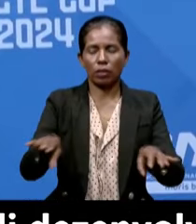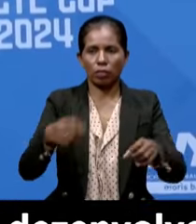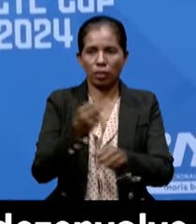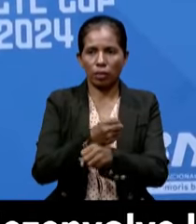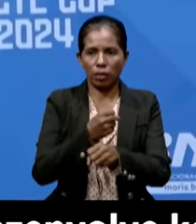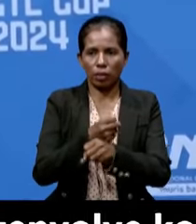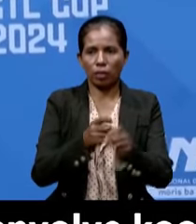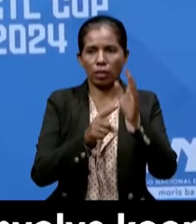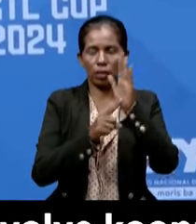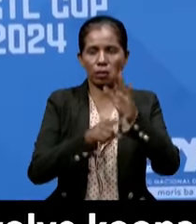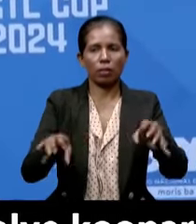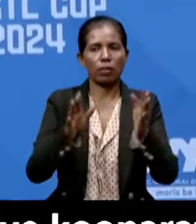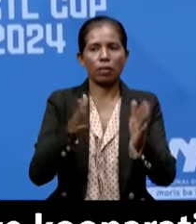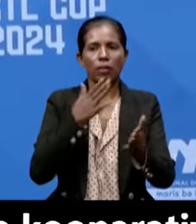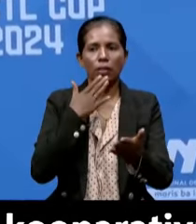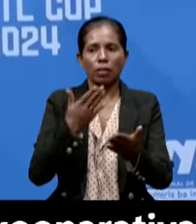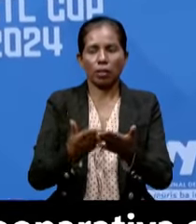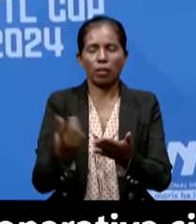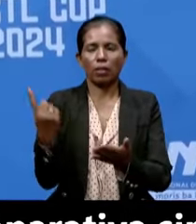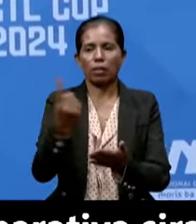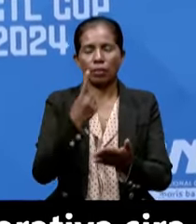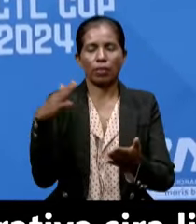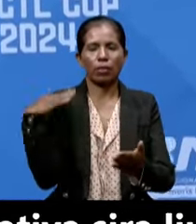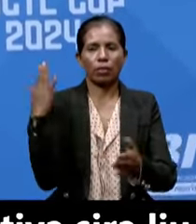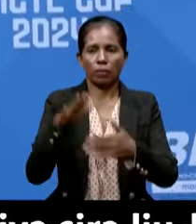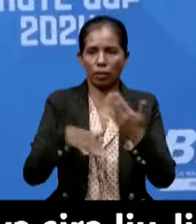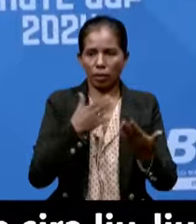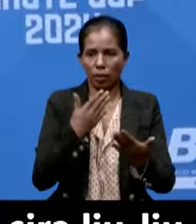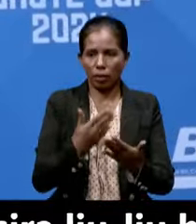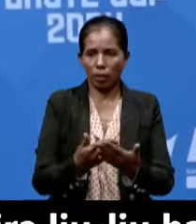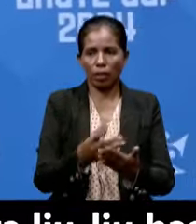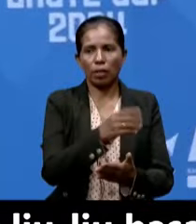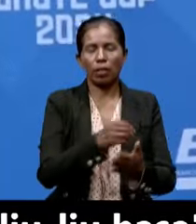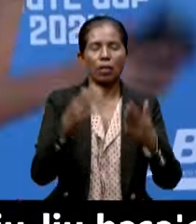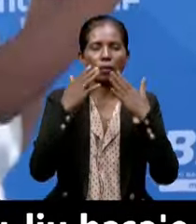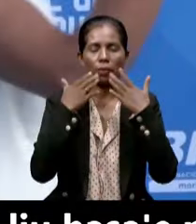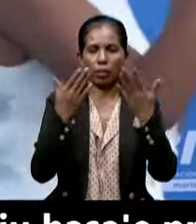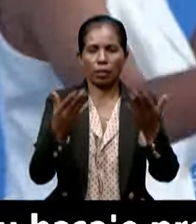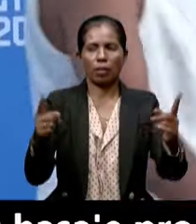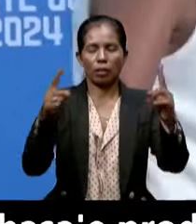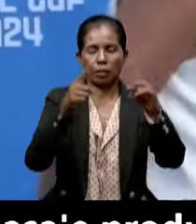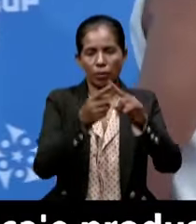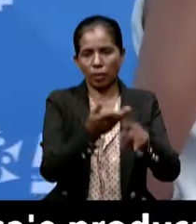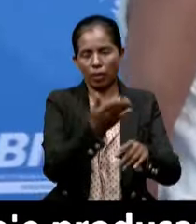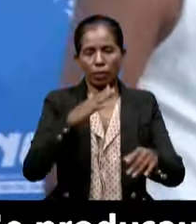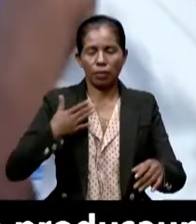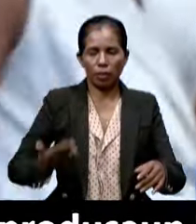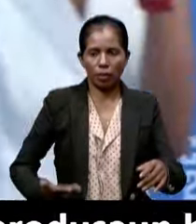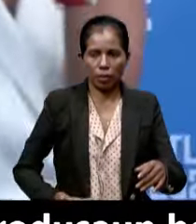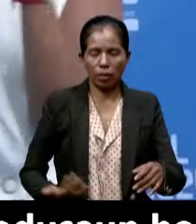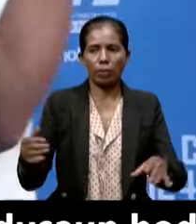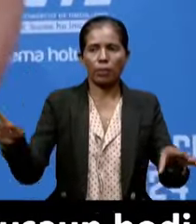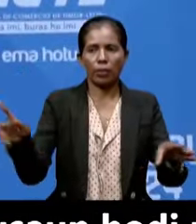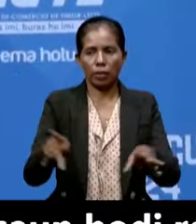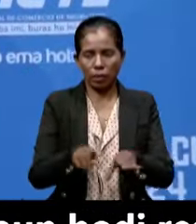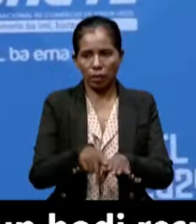Esforço, profissionalismo, investe na FATI e a juventude Cira. E agradecemos a banda Cira na Bema que marca a presença cada